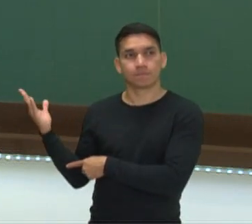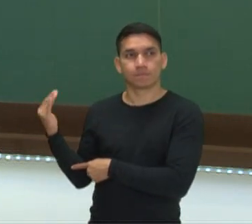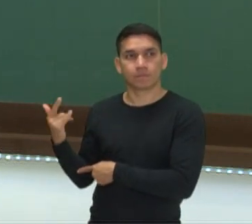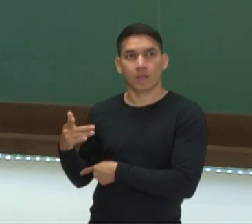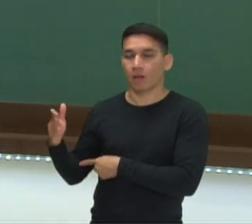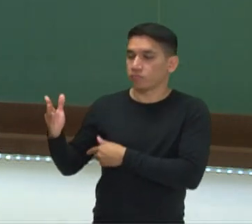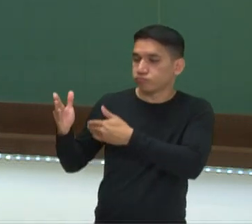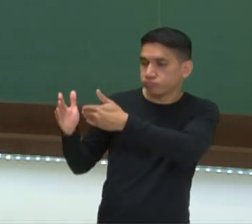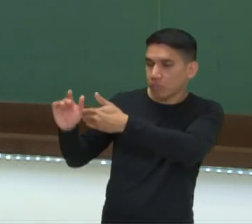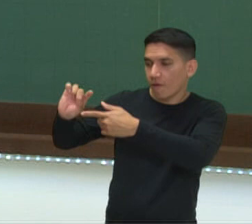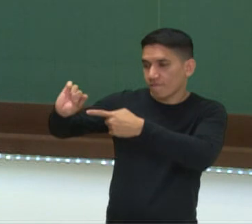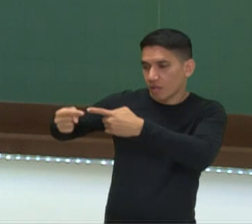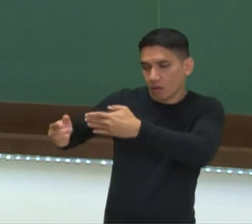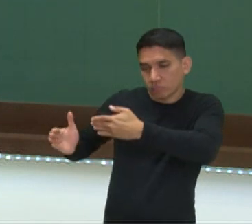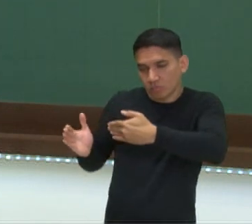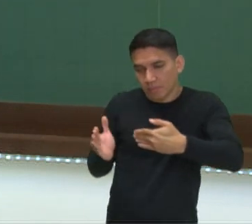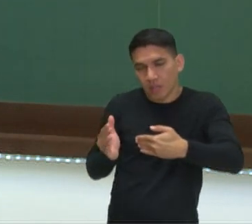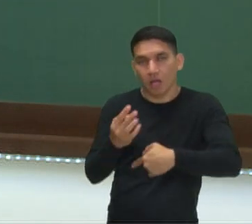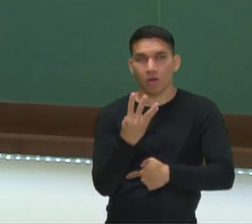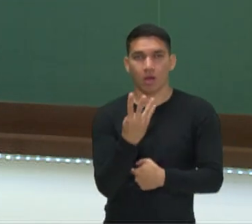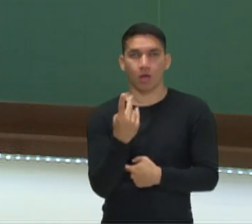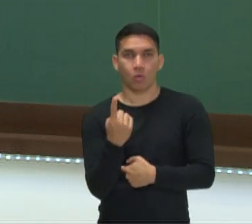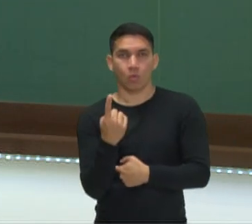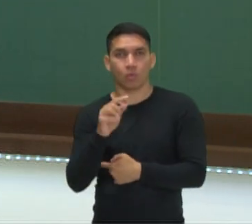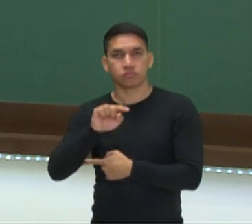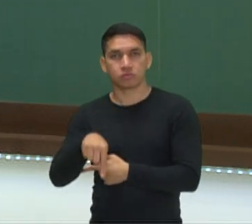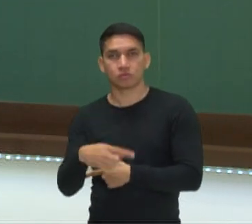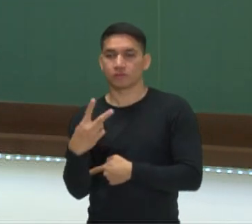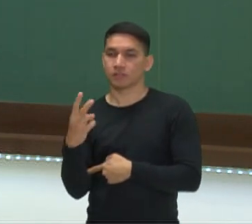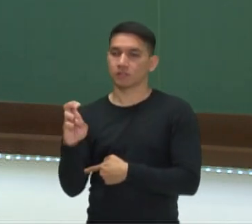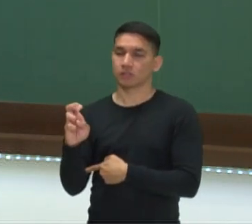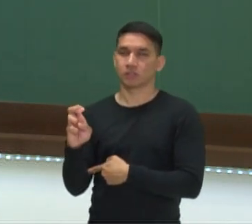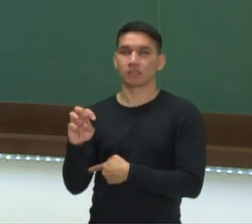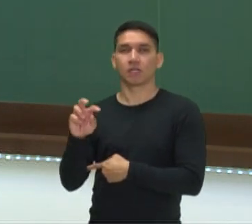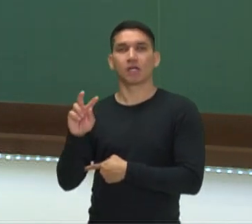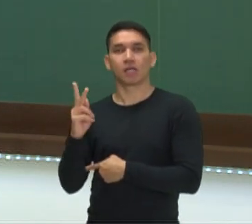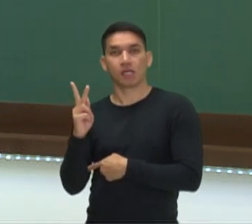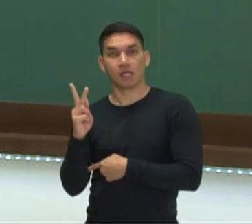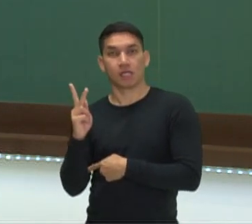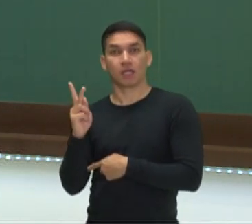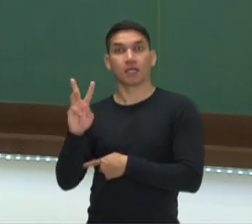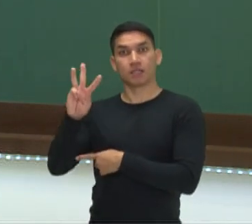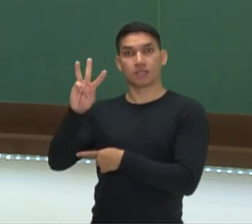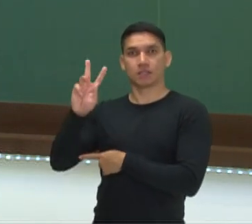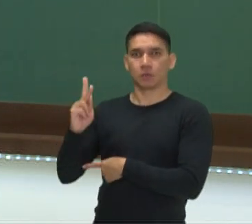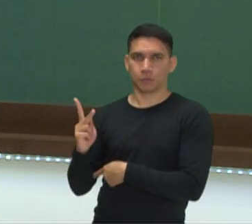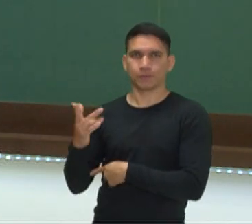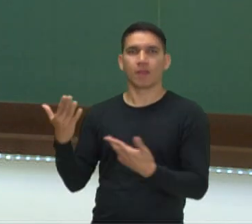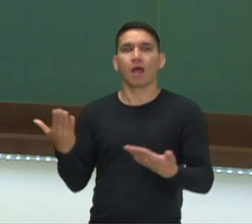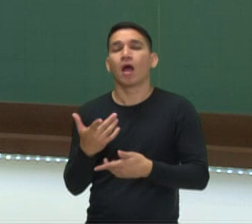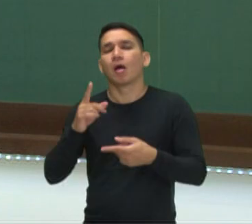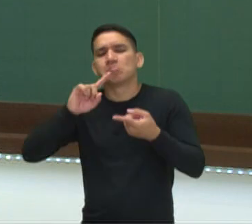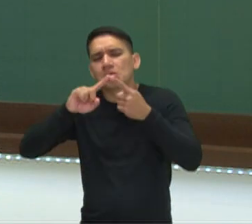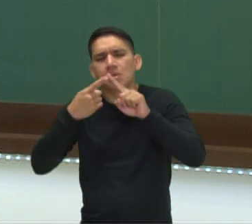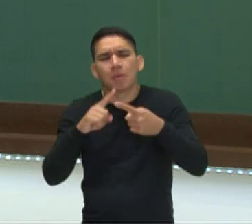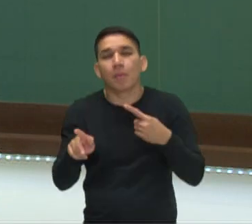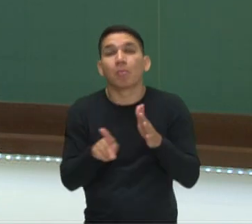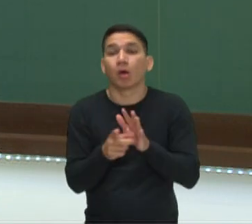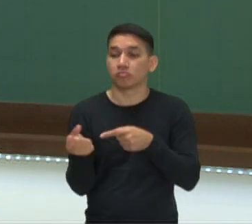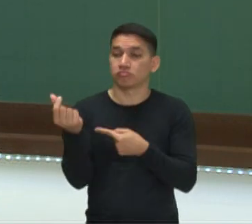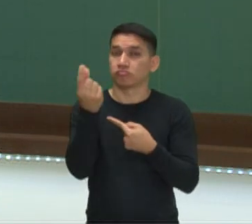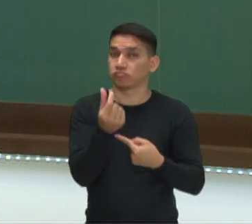Pronto, 41,25 kWh. Fácil assim. Agora, vamos calcular o